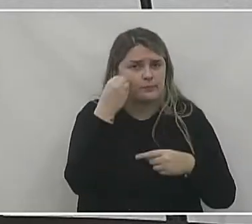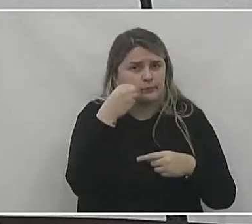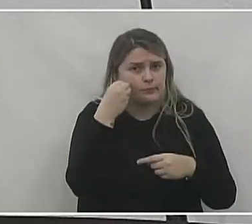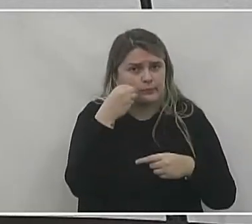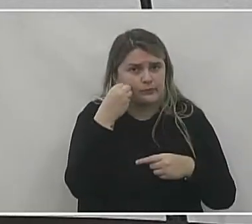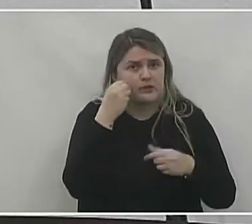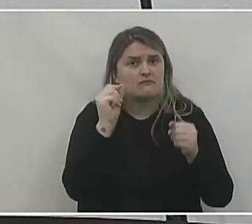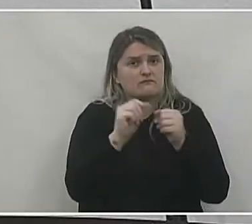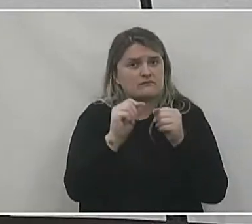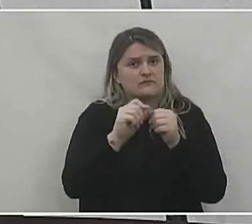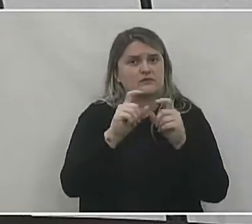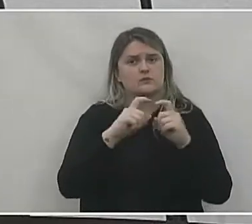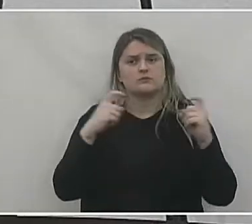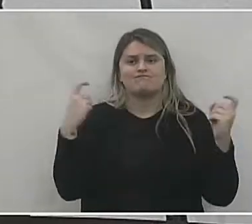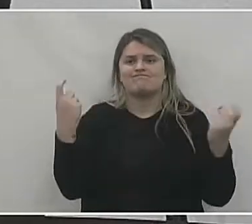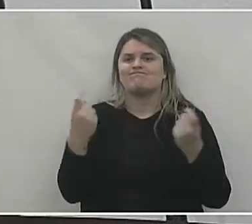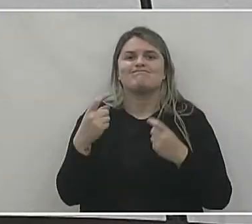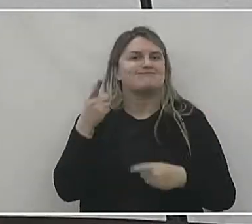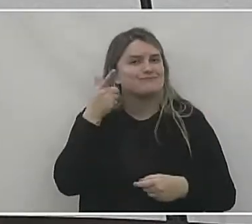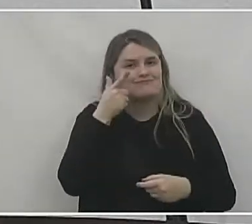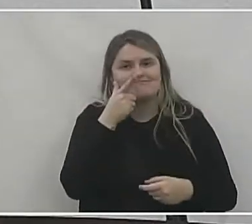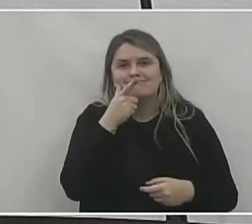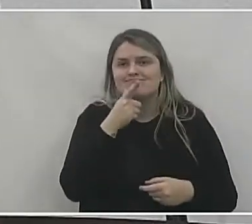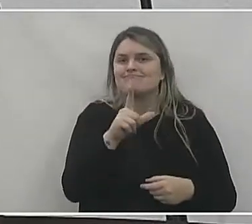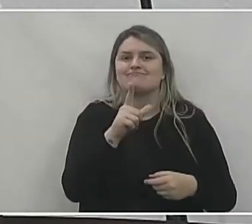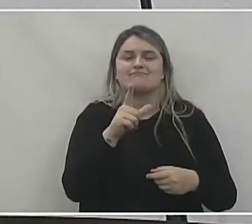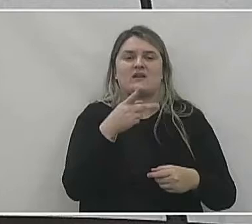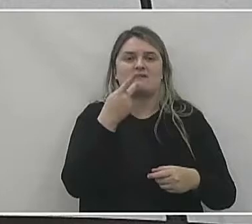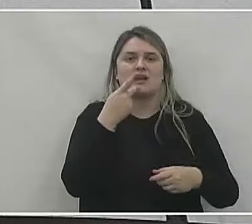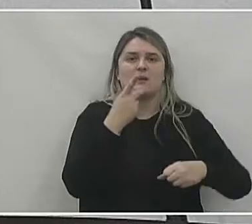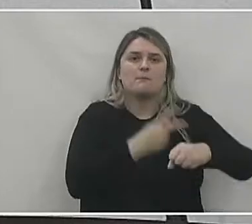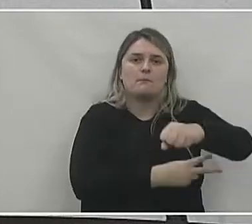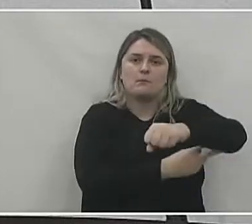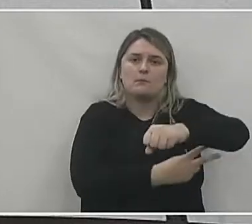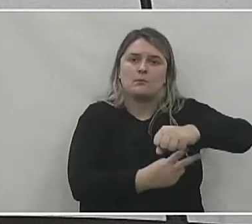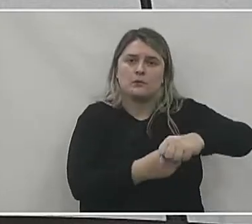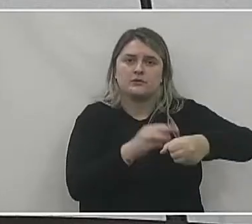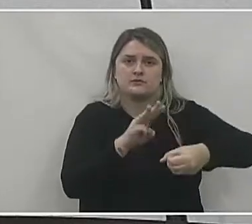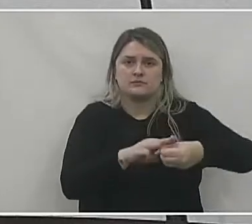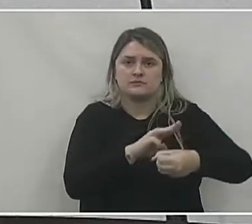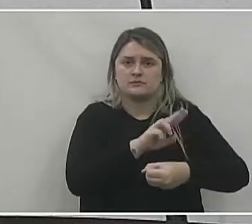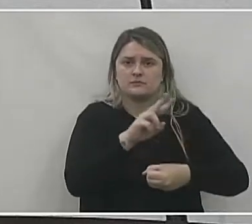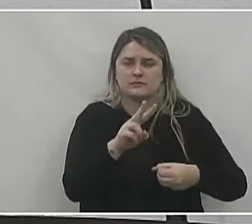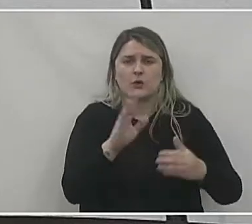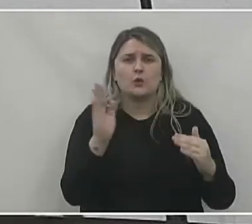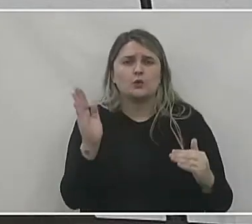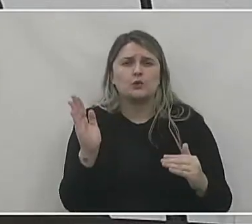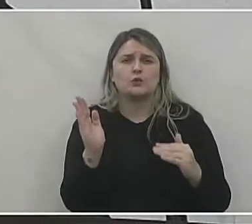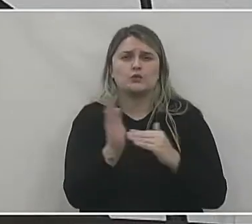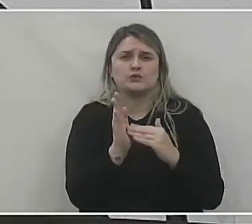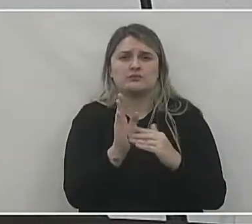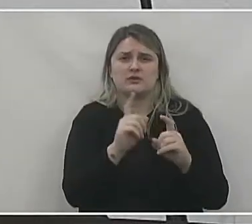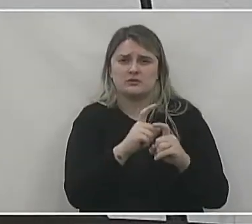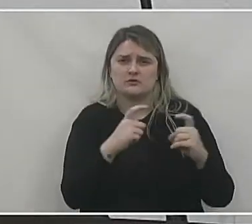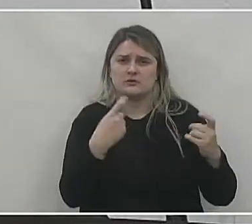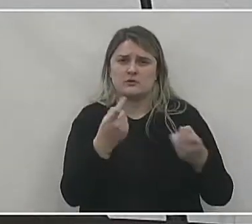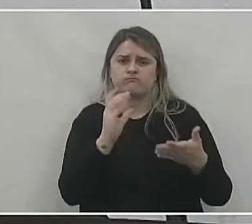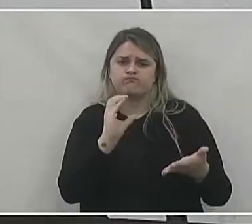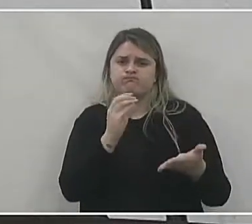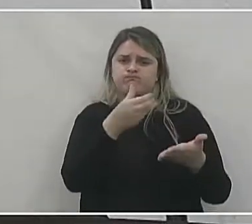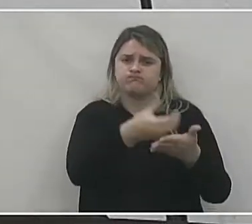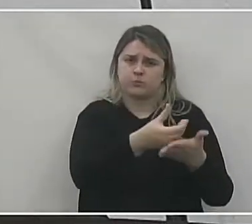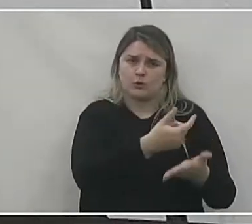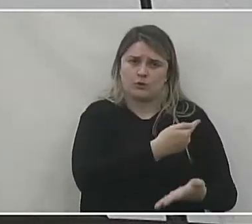tivemos reunião e eu não consegui colocar a ponte de União da Vitória. Mas na última reunião de investimentos do